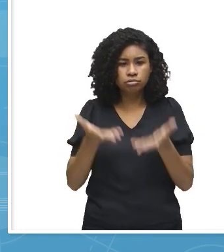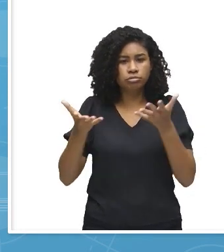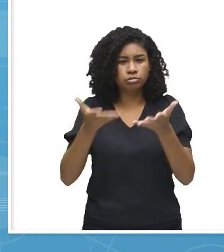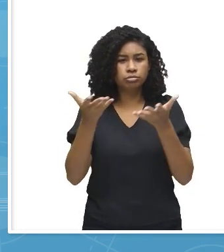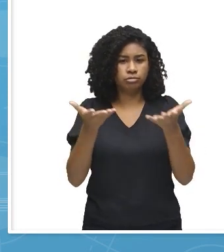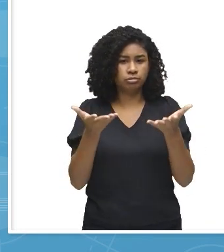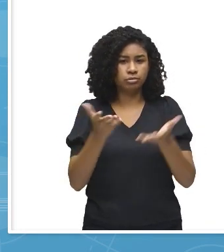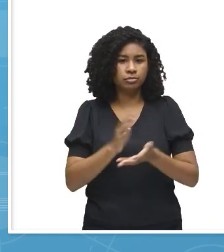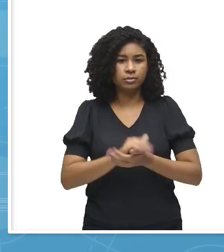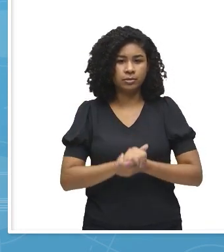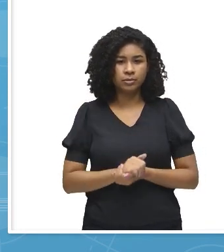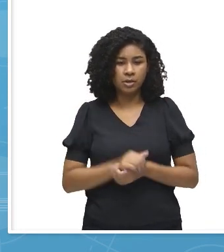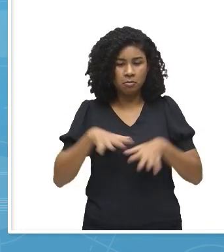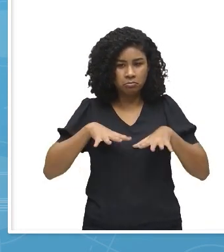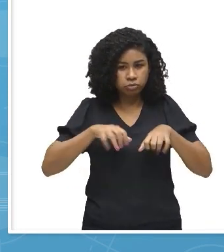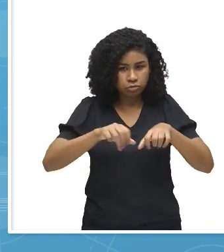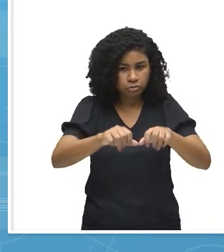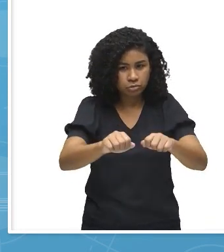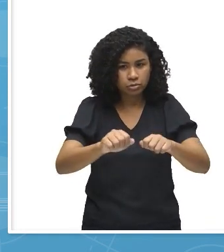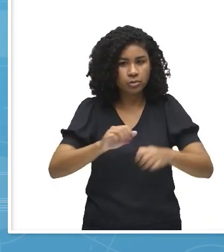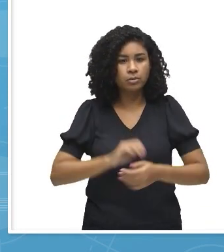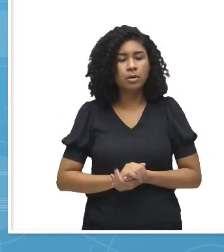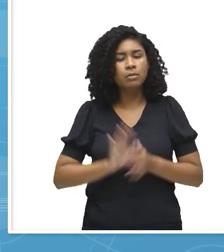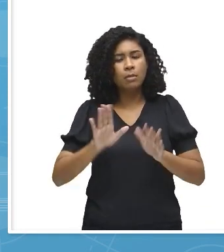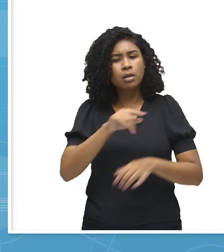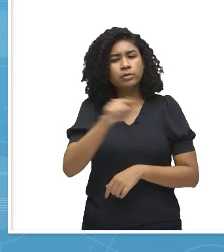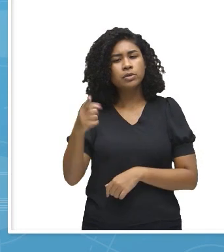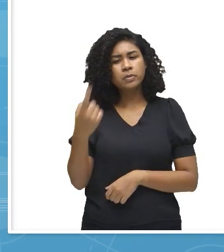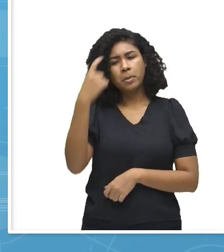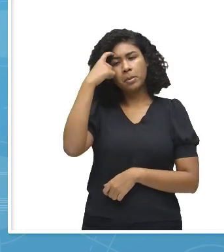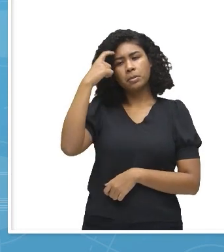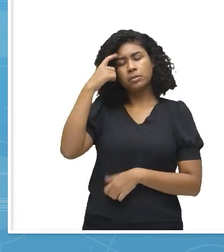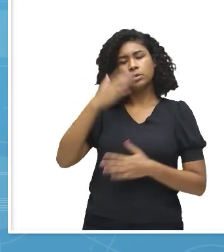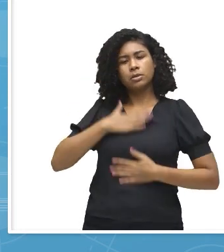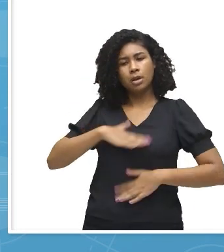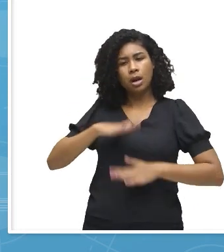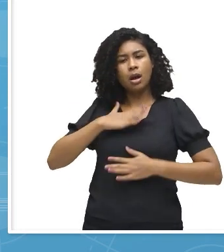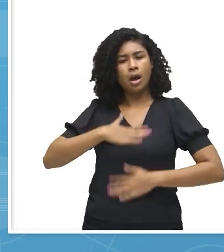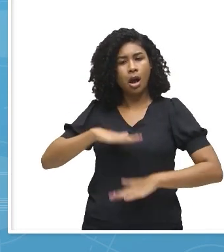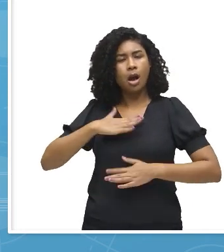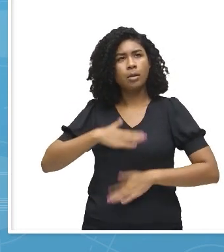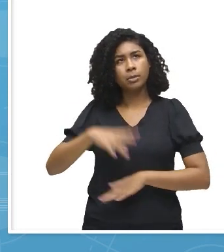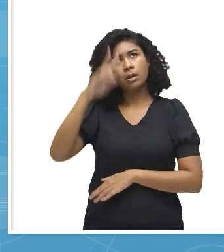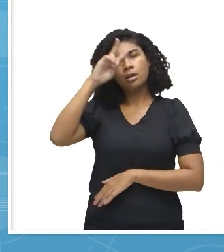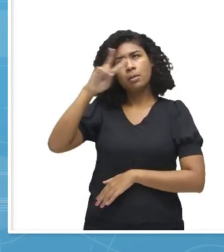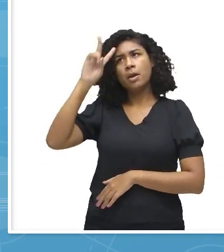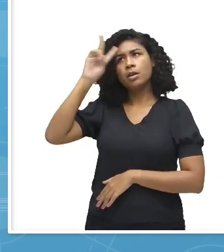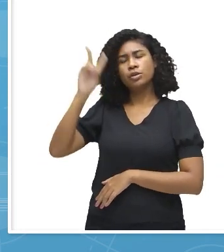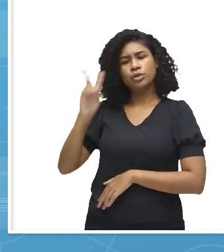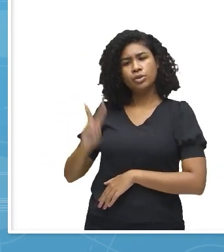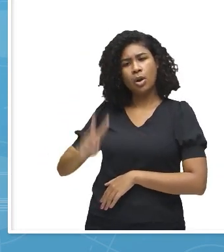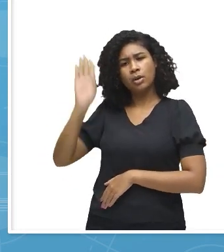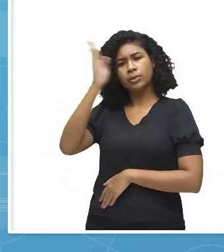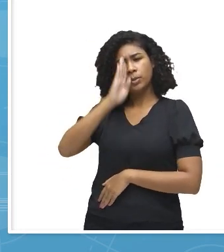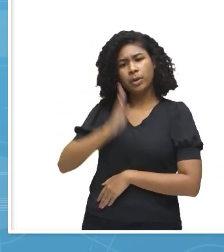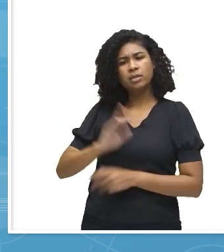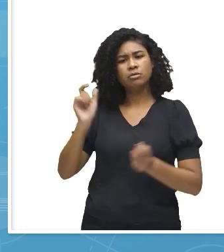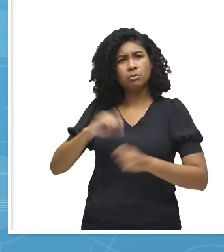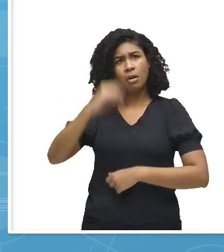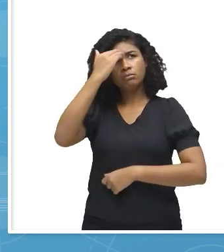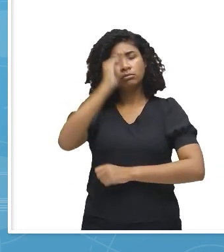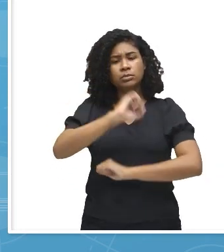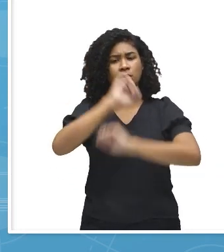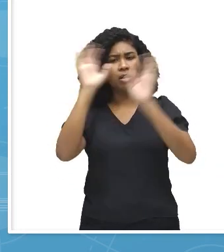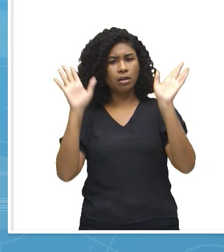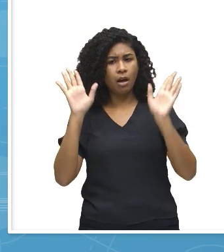pensar aí um pouquinho mais nessa questão de número 4, que envolve também história, né? A gente precisa saber de história para a gente entender um